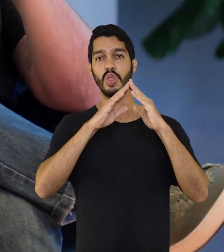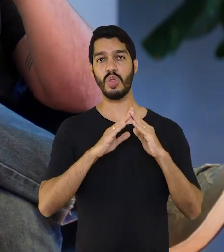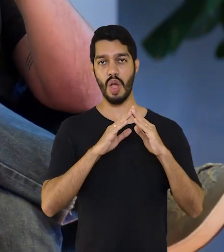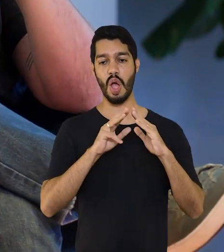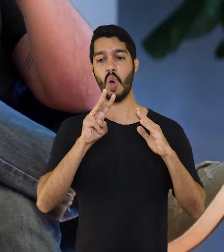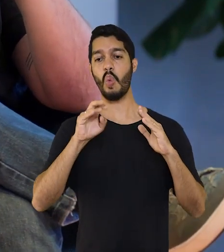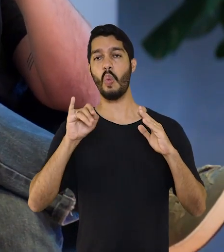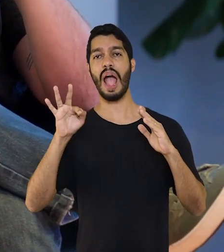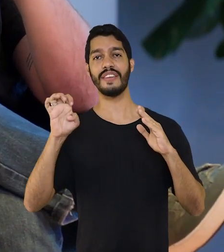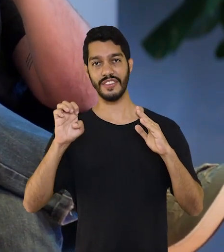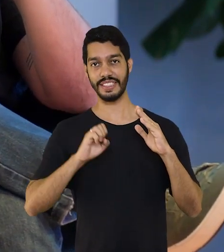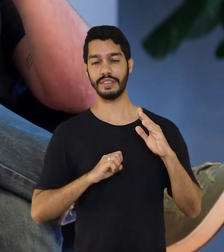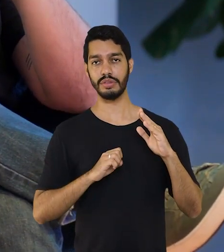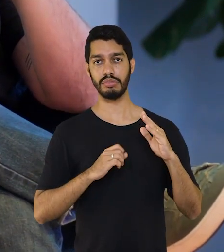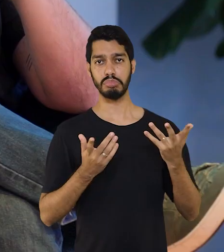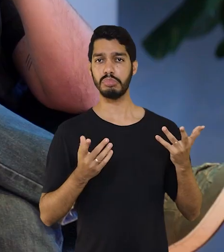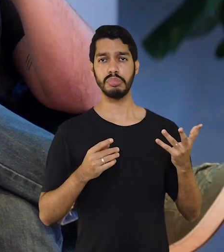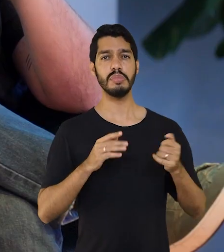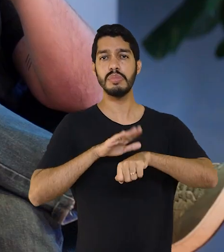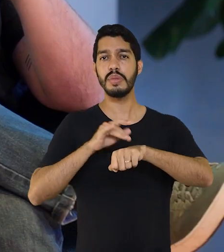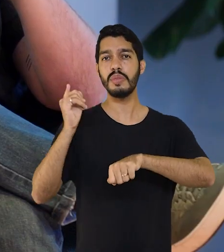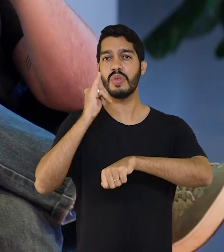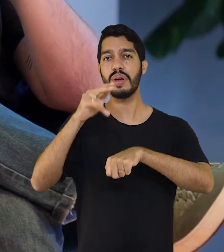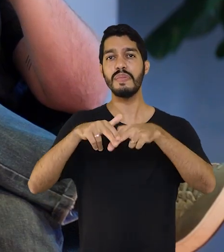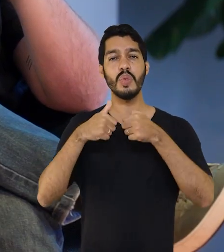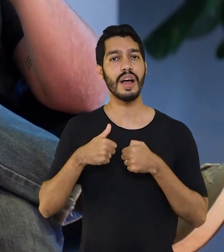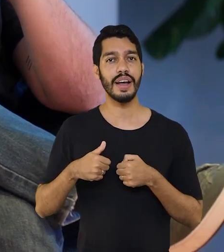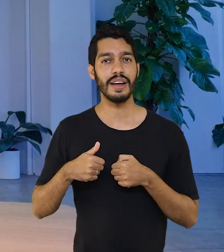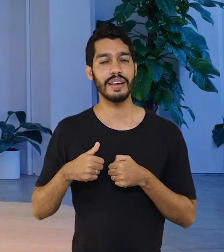Por que aquilo foi muito relevante? Porque naquele momento de mundo,